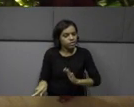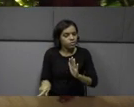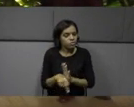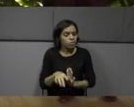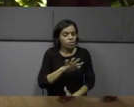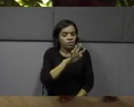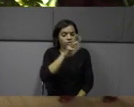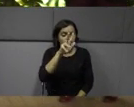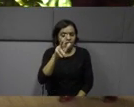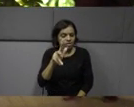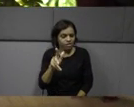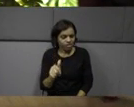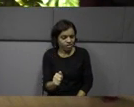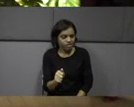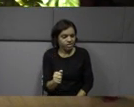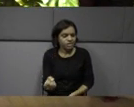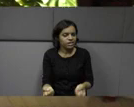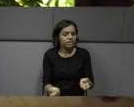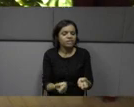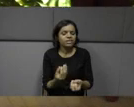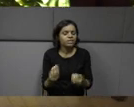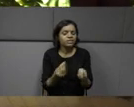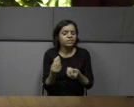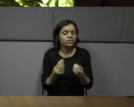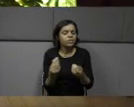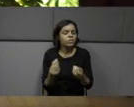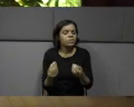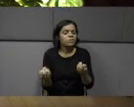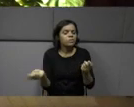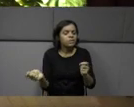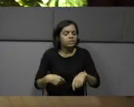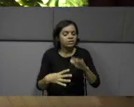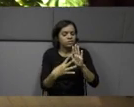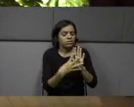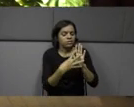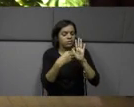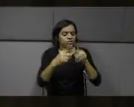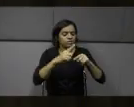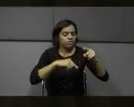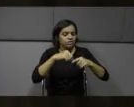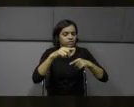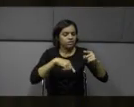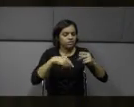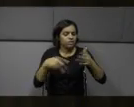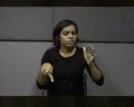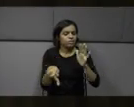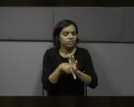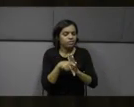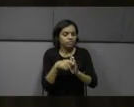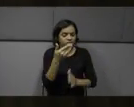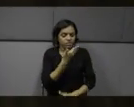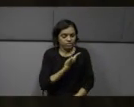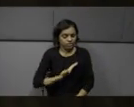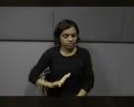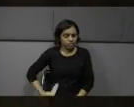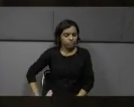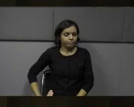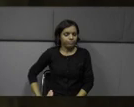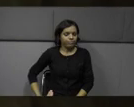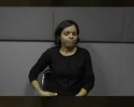e talvez um dos modelos de equipamentos públicos que a gente desenha eles não contemplem a